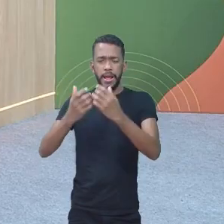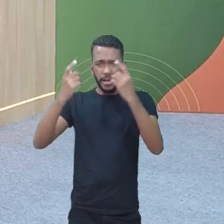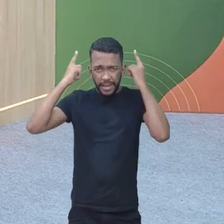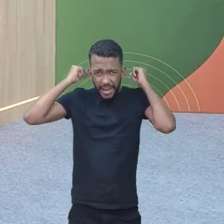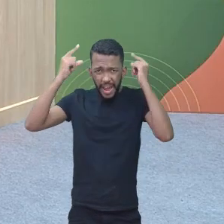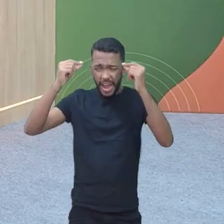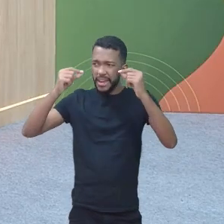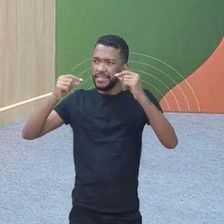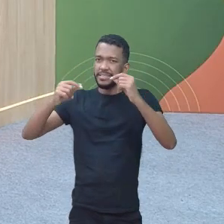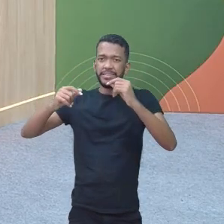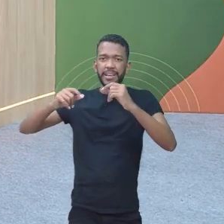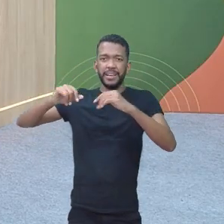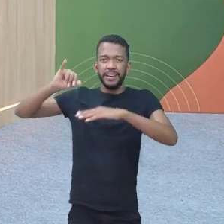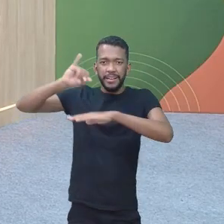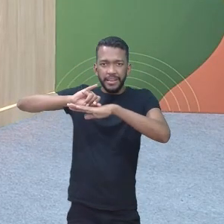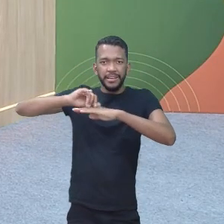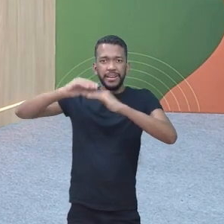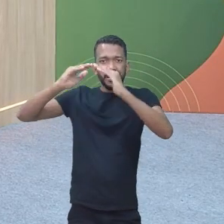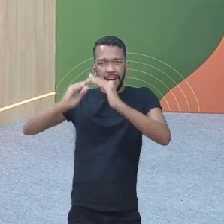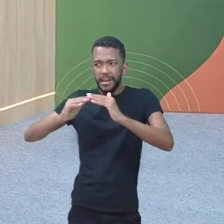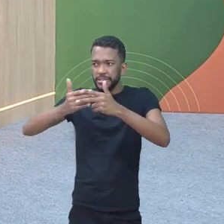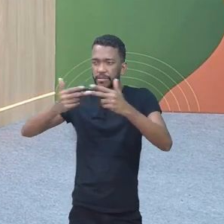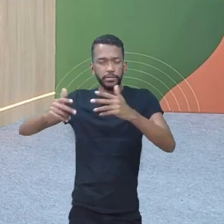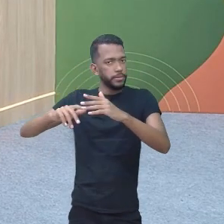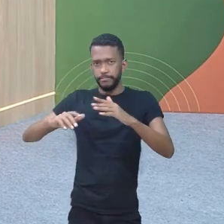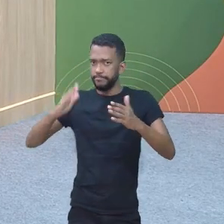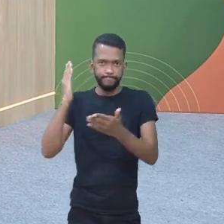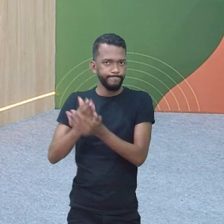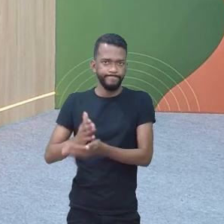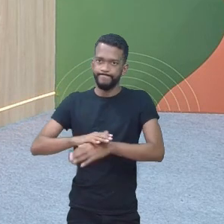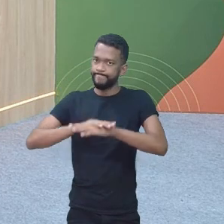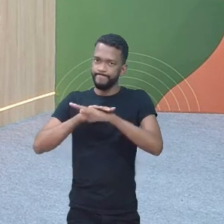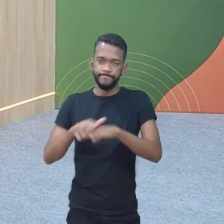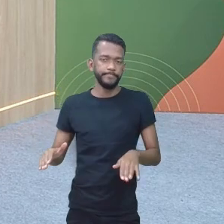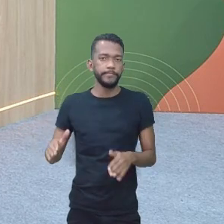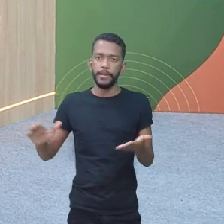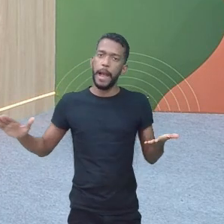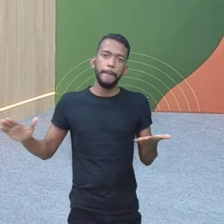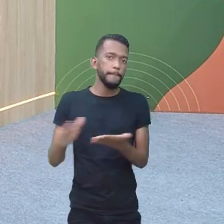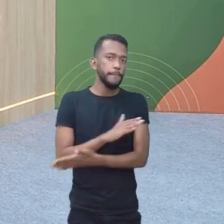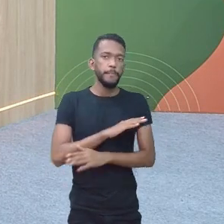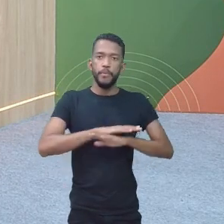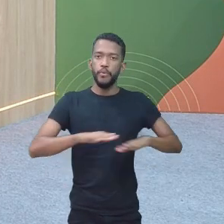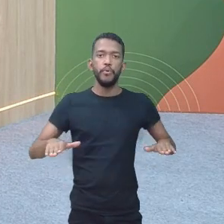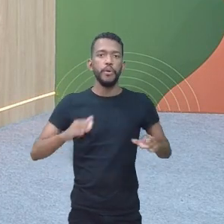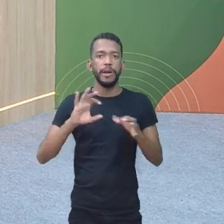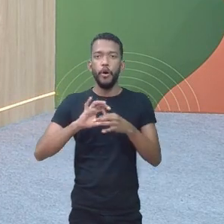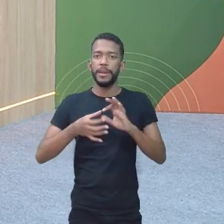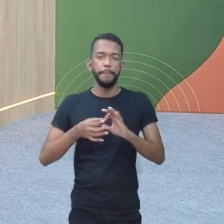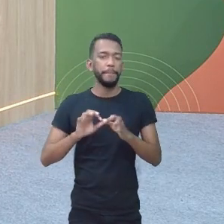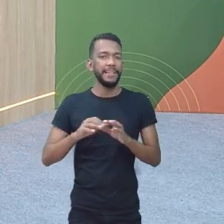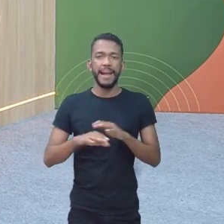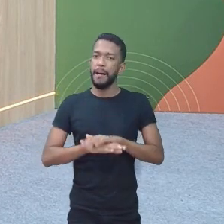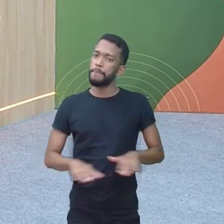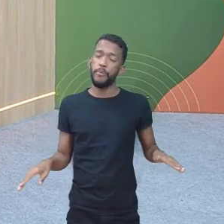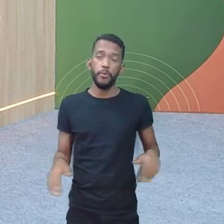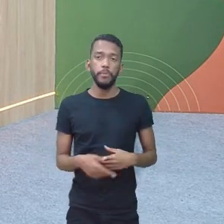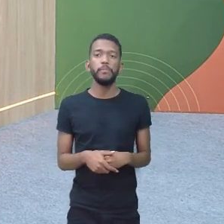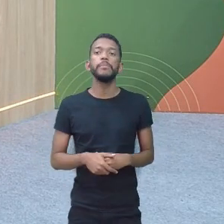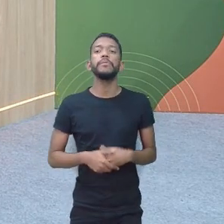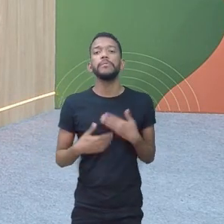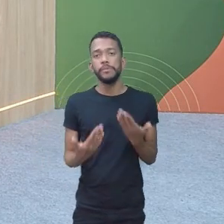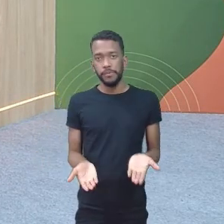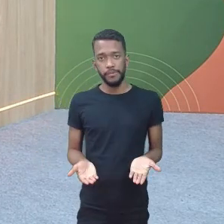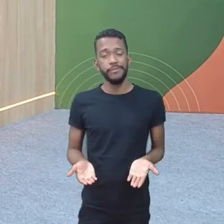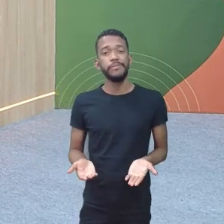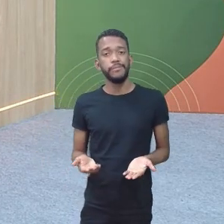ficou eliminado os Jogos Olímpicos, ou seja, não existe mais. Tranquilo? Então a gente vai